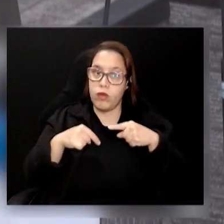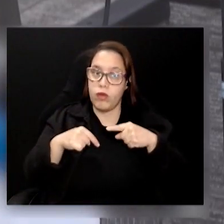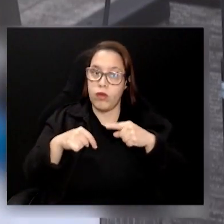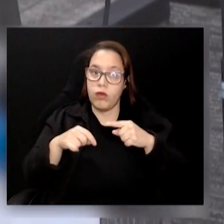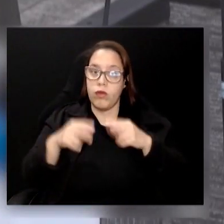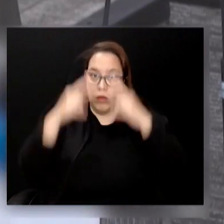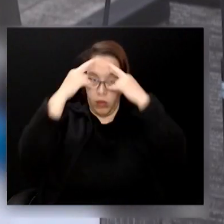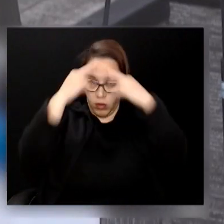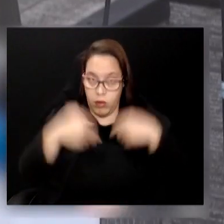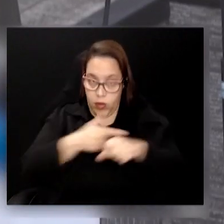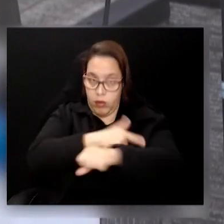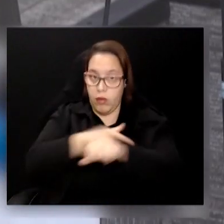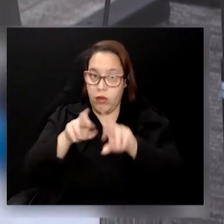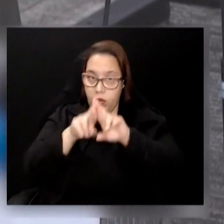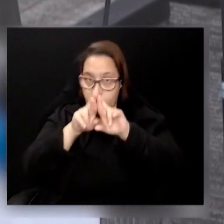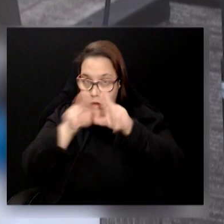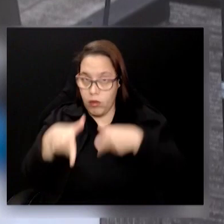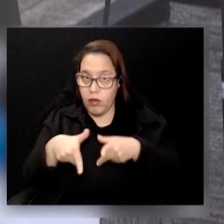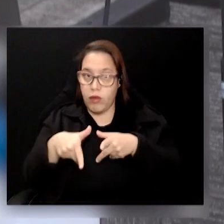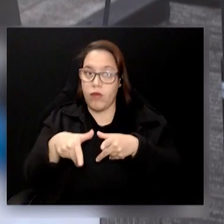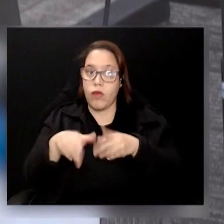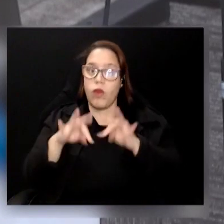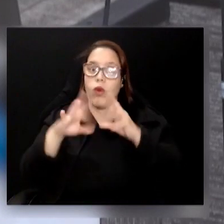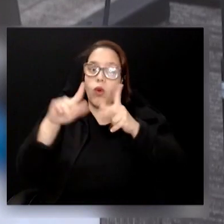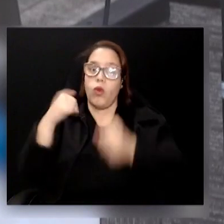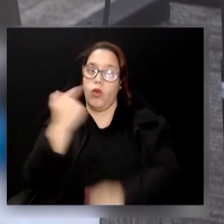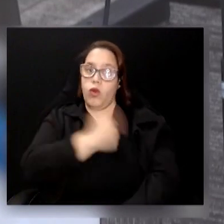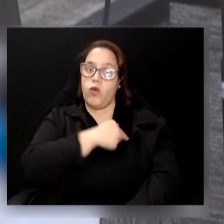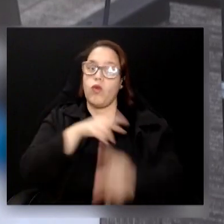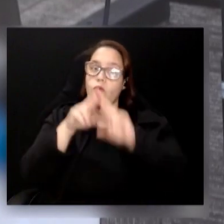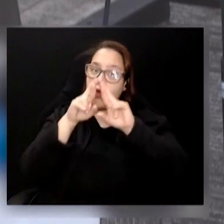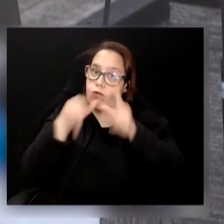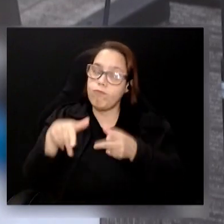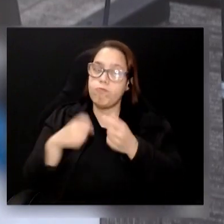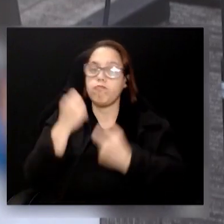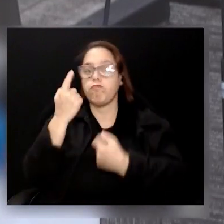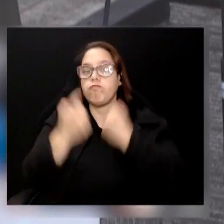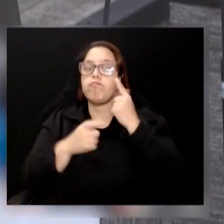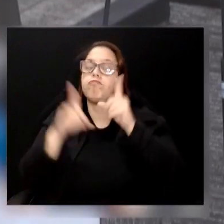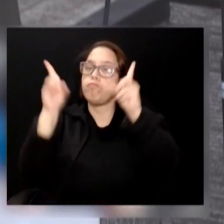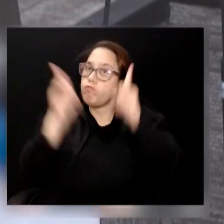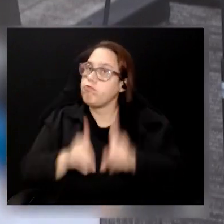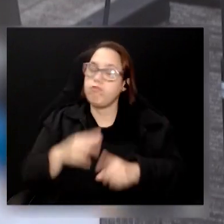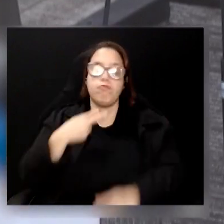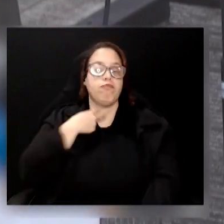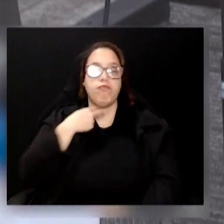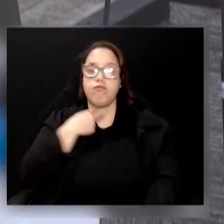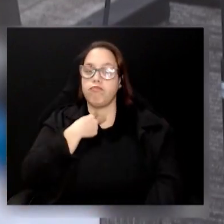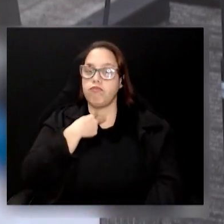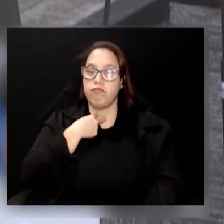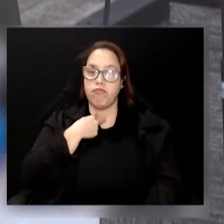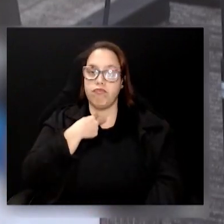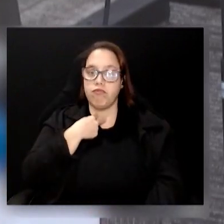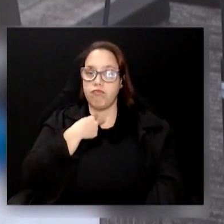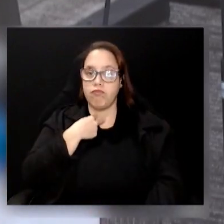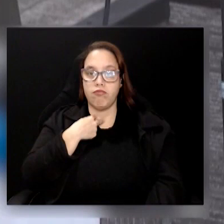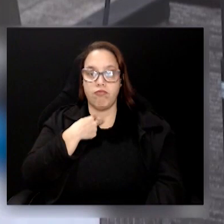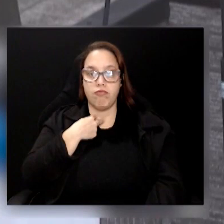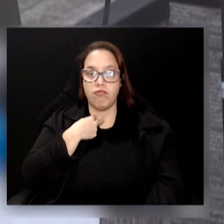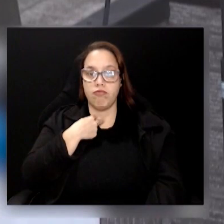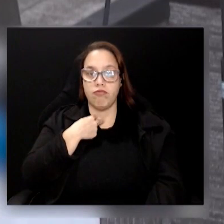diferenças, né? Todos somos diferentes, né? E algumas deficiências não podem ser tratadas como